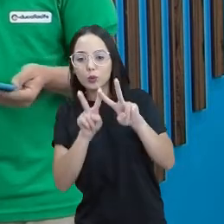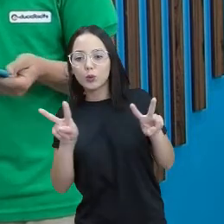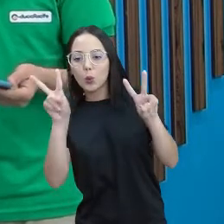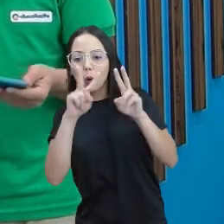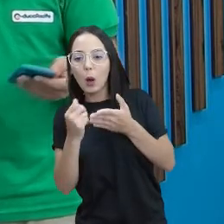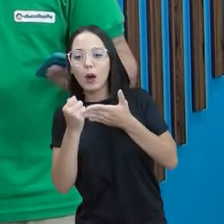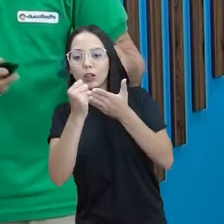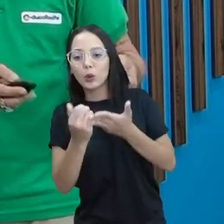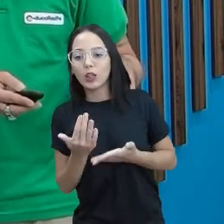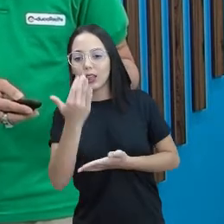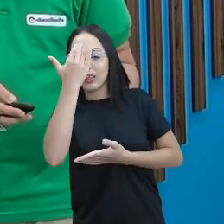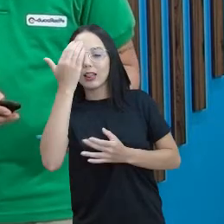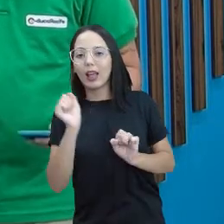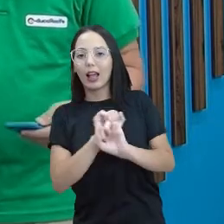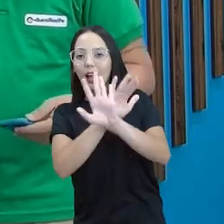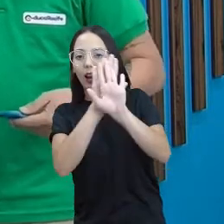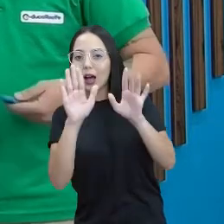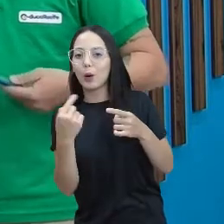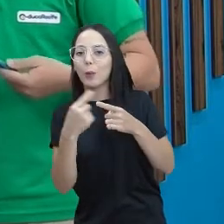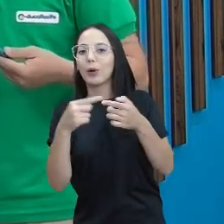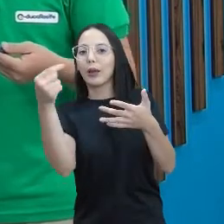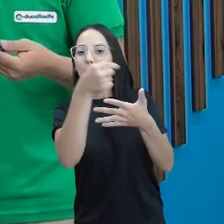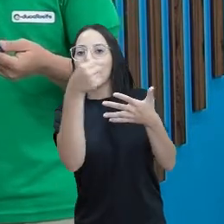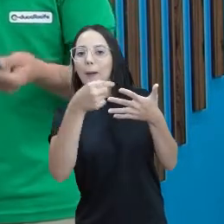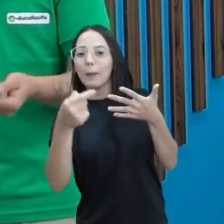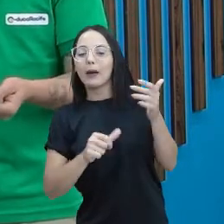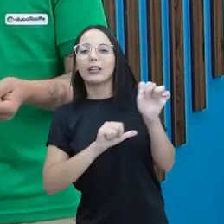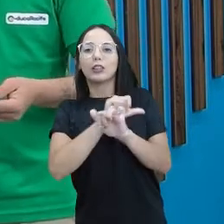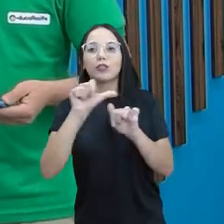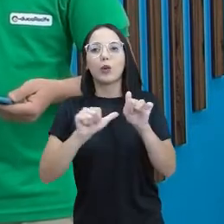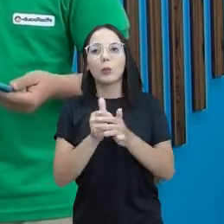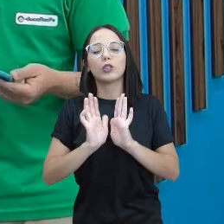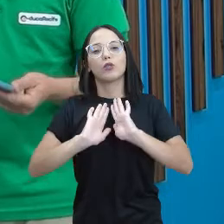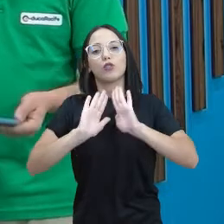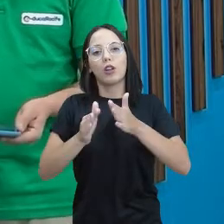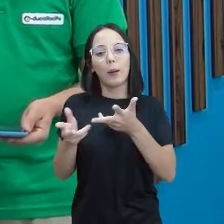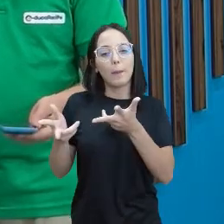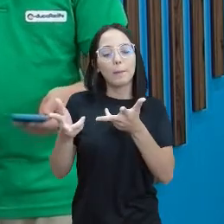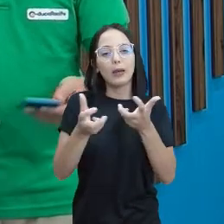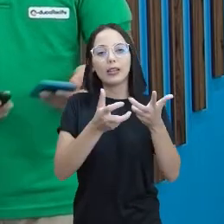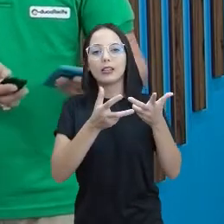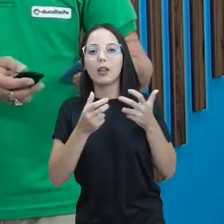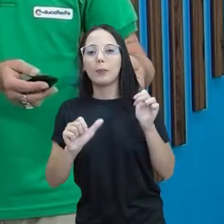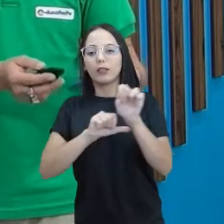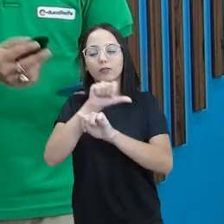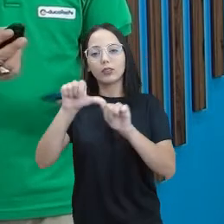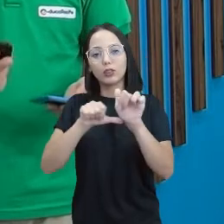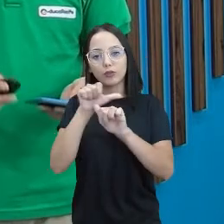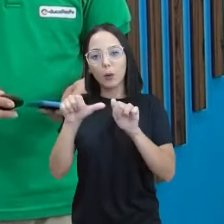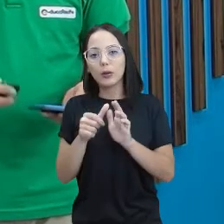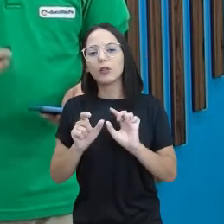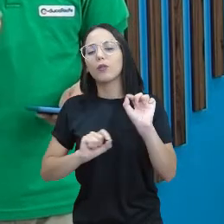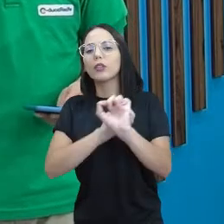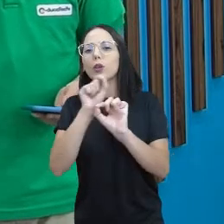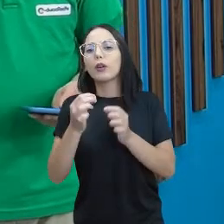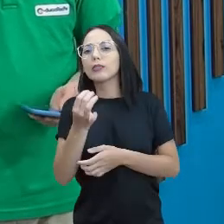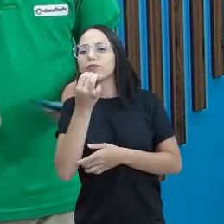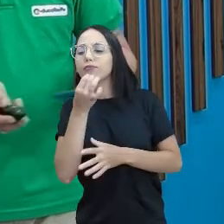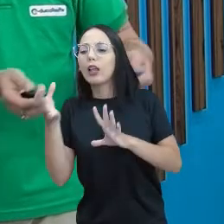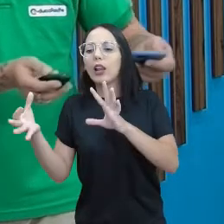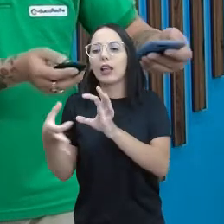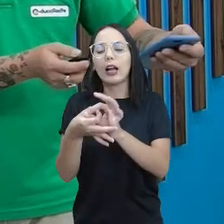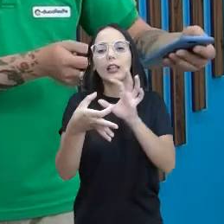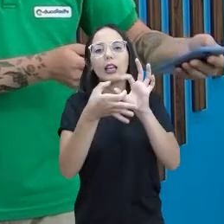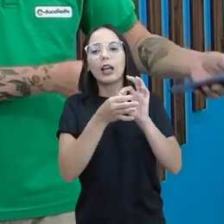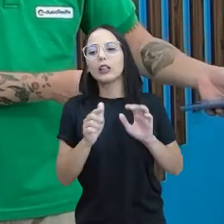você a compreender. Você vai observar que essas são transformações. Você vai perceber que essas transformações elas vão estar ligadas